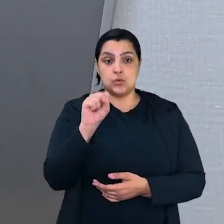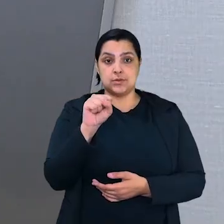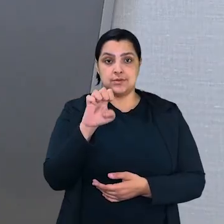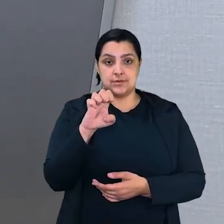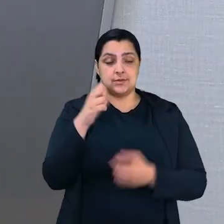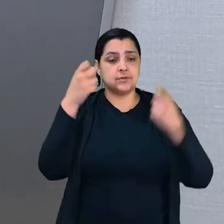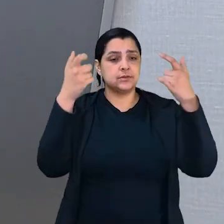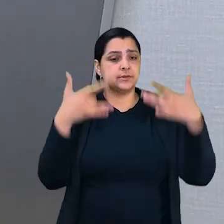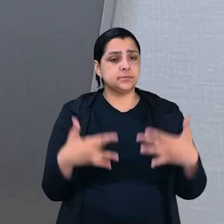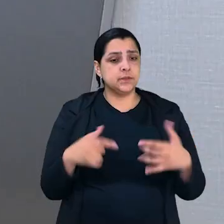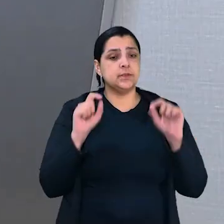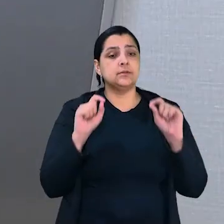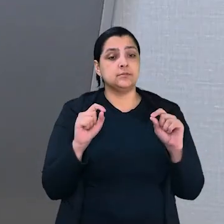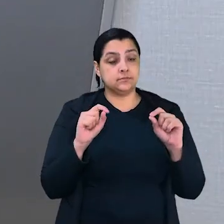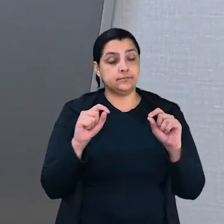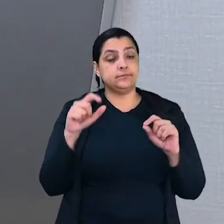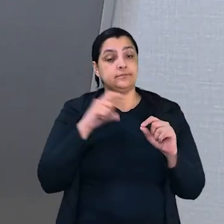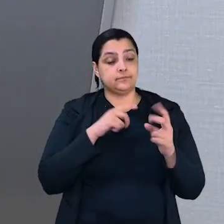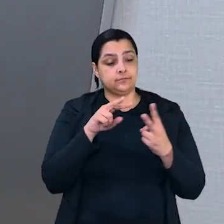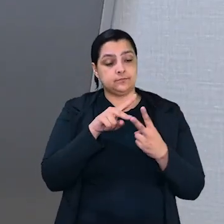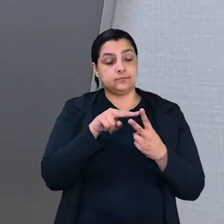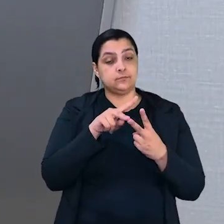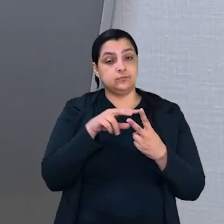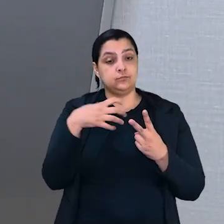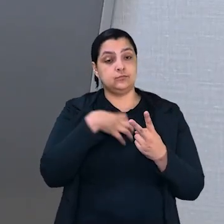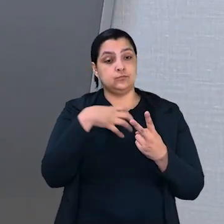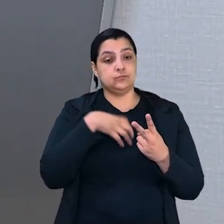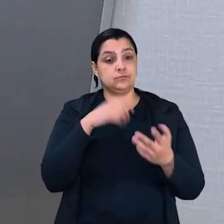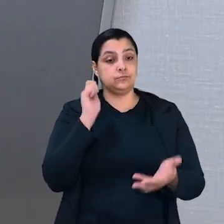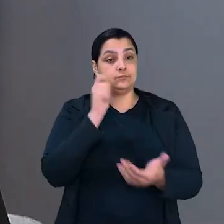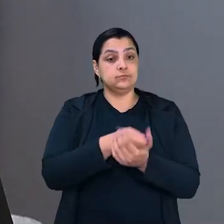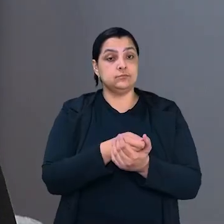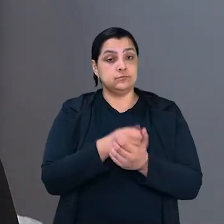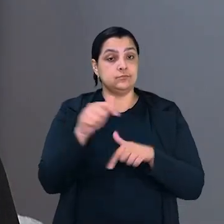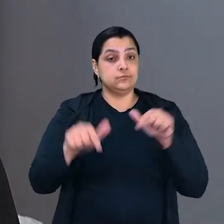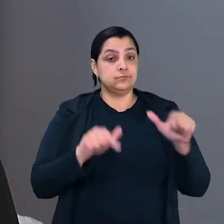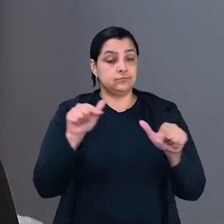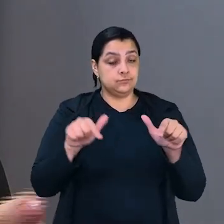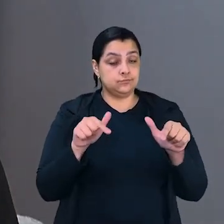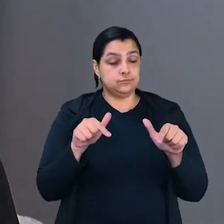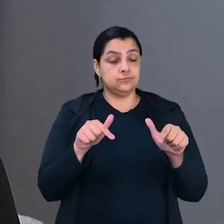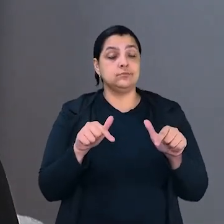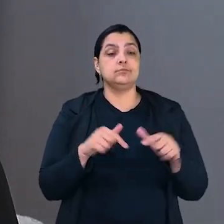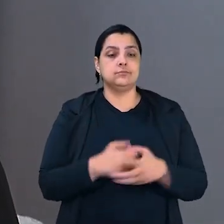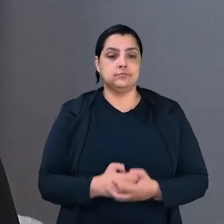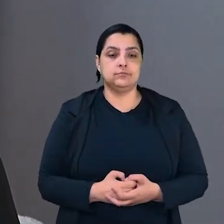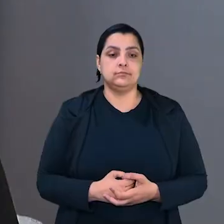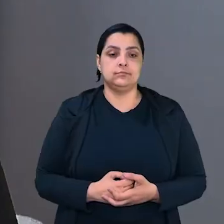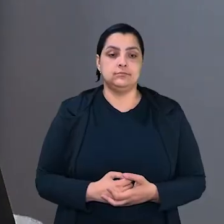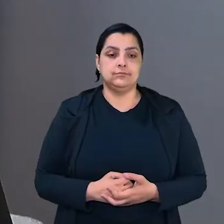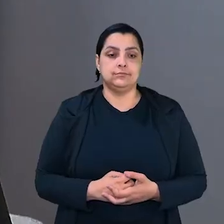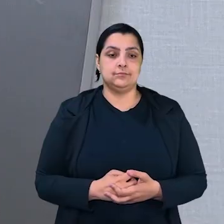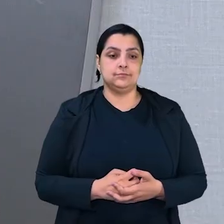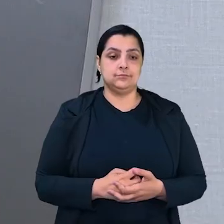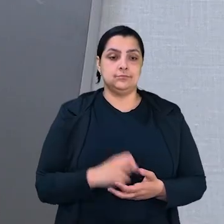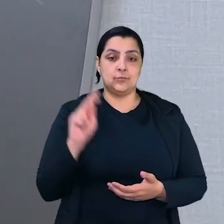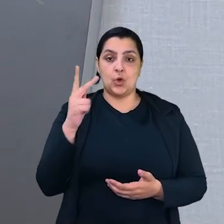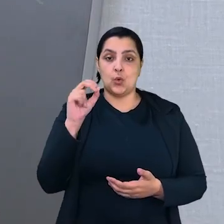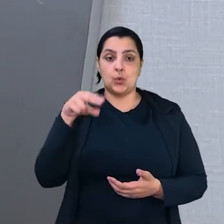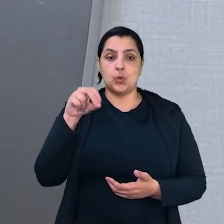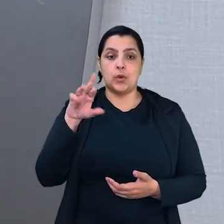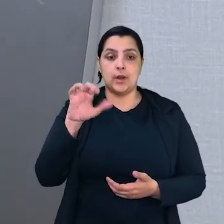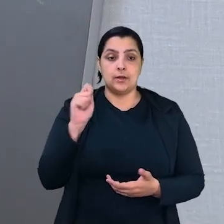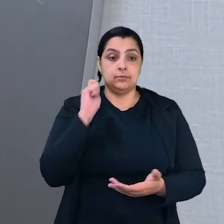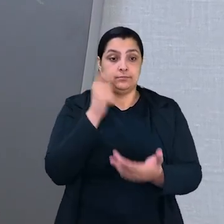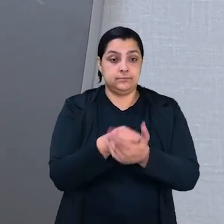Brasil, Rose Moraes, explica que existem duas naturezas de pagamento dos serviços prestados pela defesa. Os